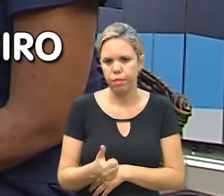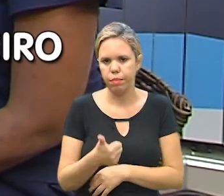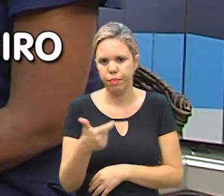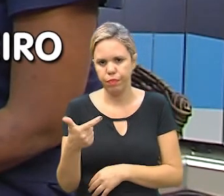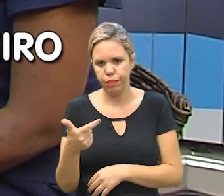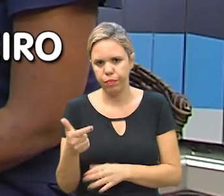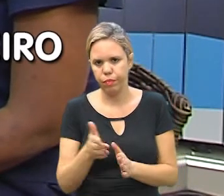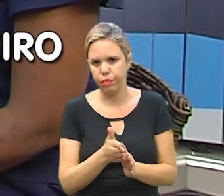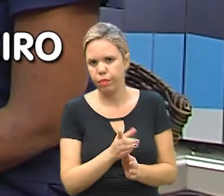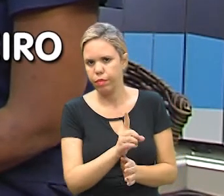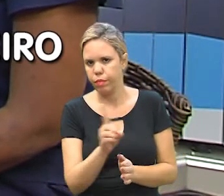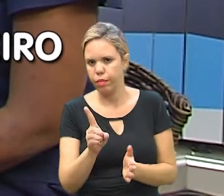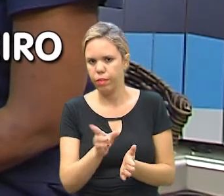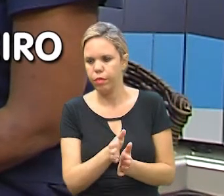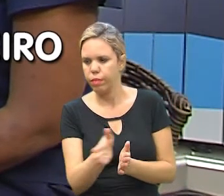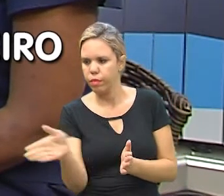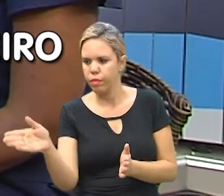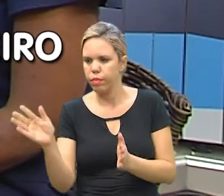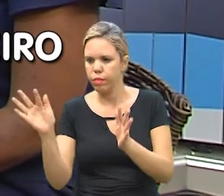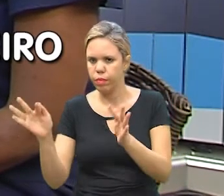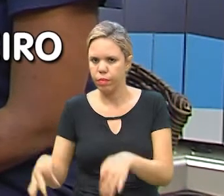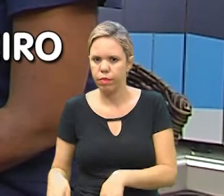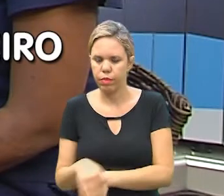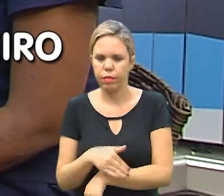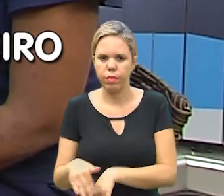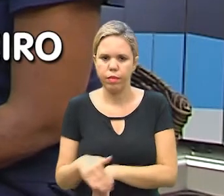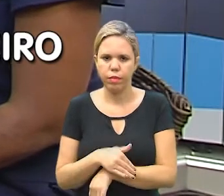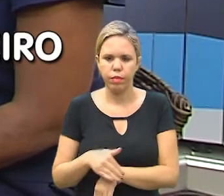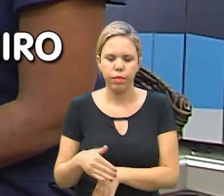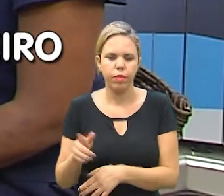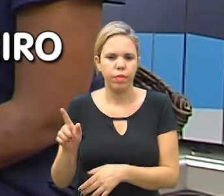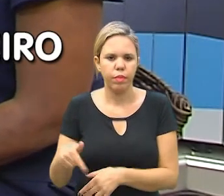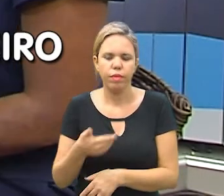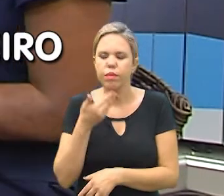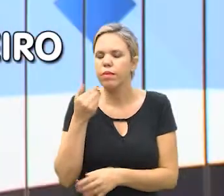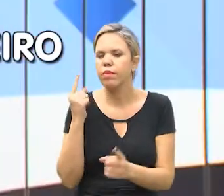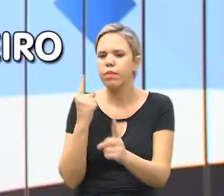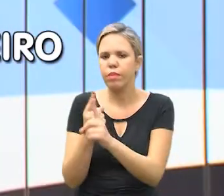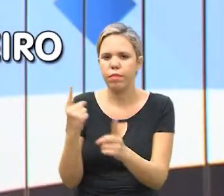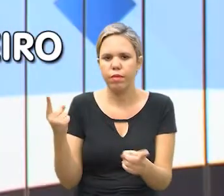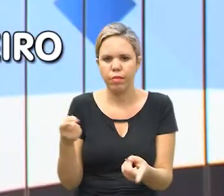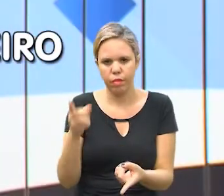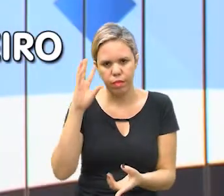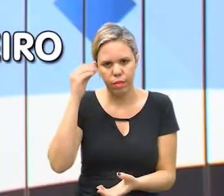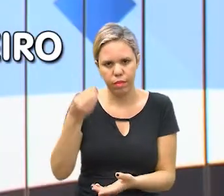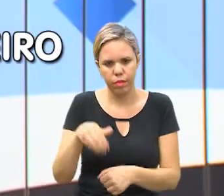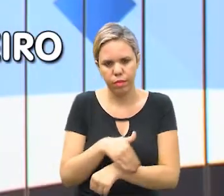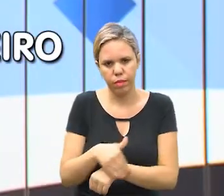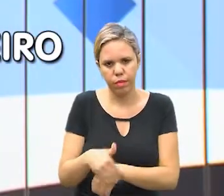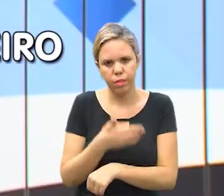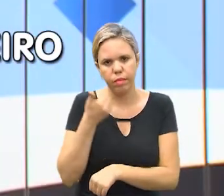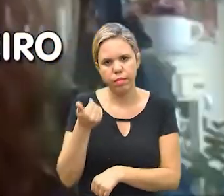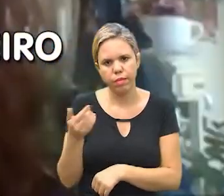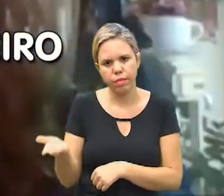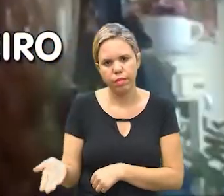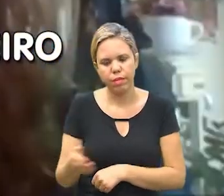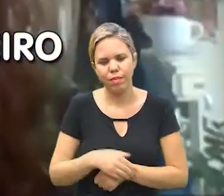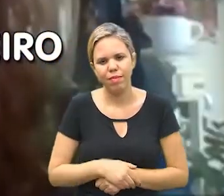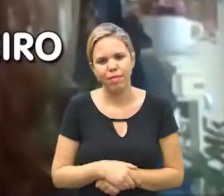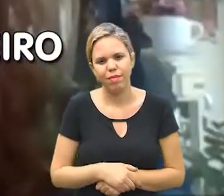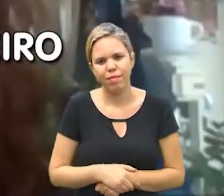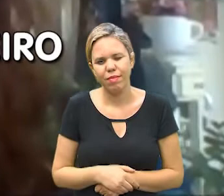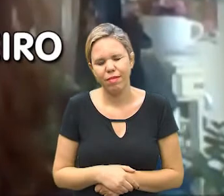à direita. Já é no final dessa rua. Então é muito facinho chegar Entendeu, lá. gente? O endereço Aquelas facinho. pessoas.